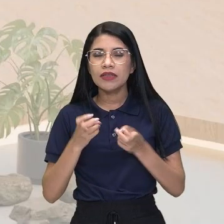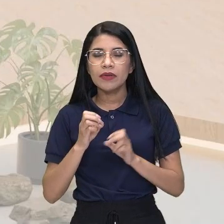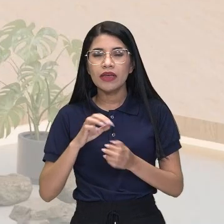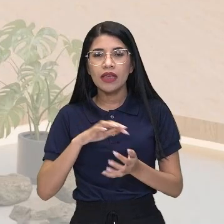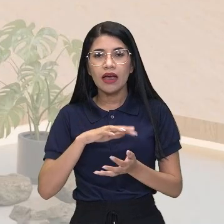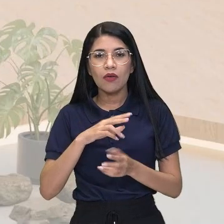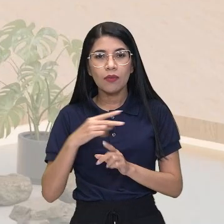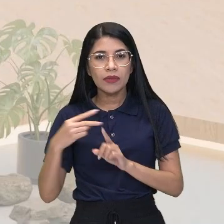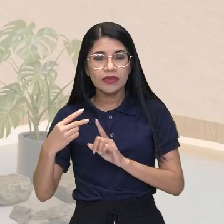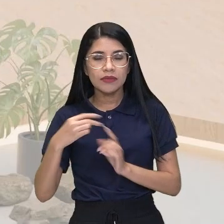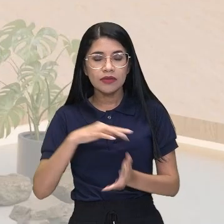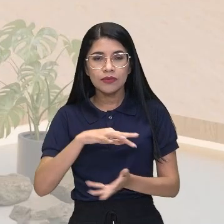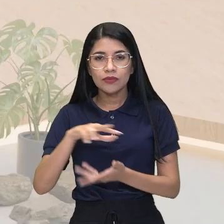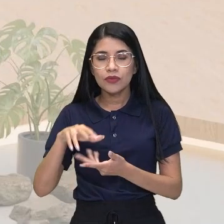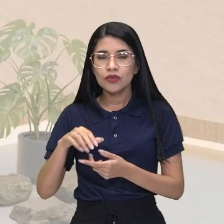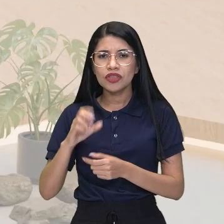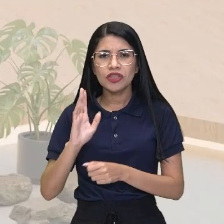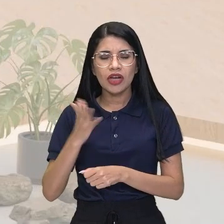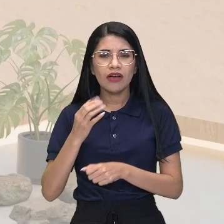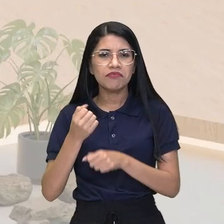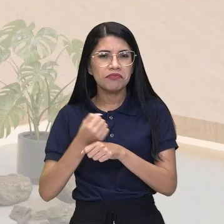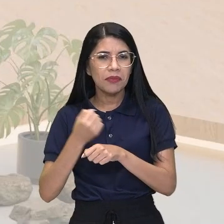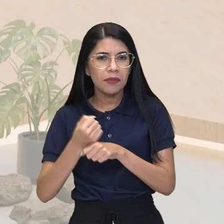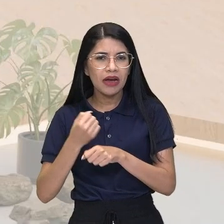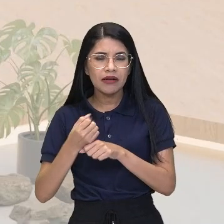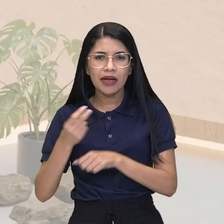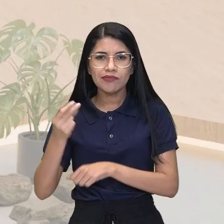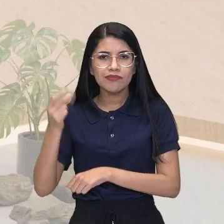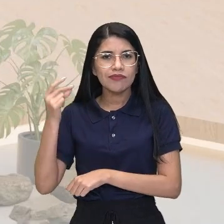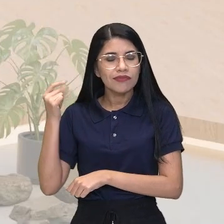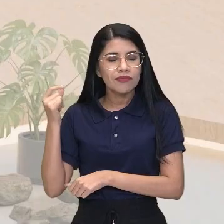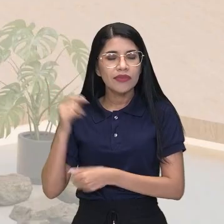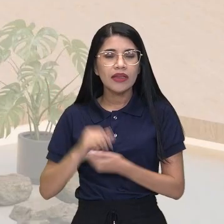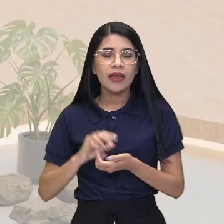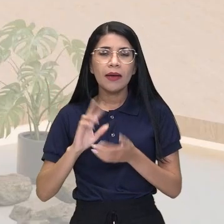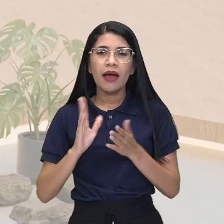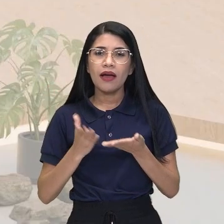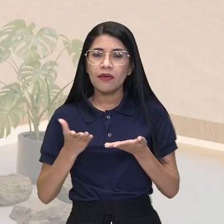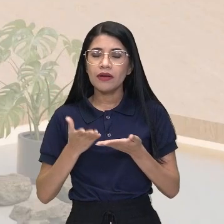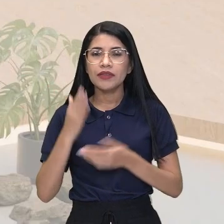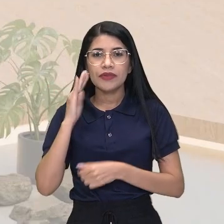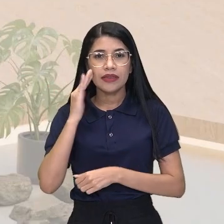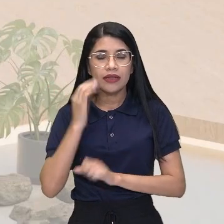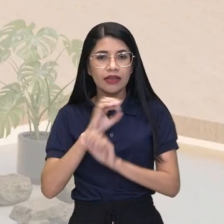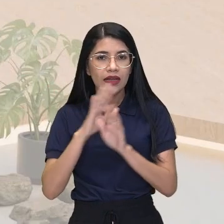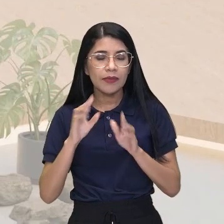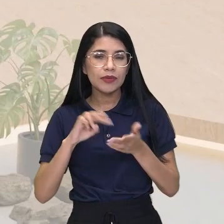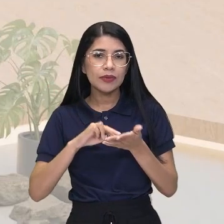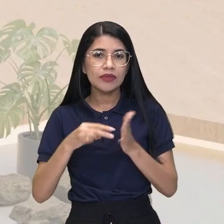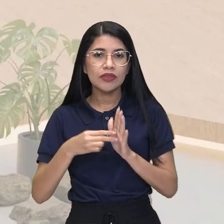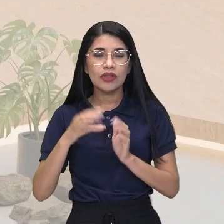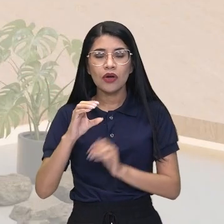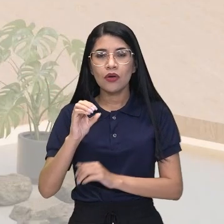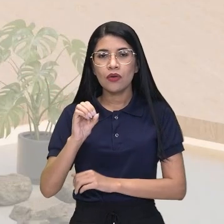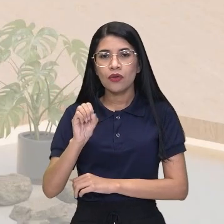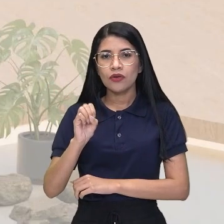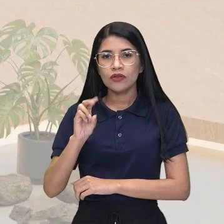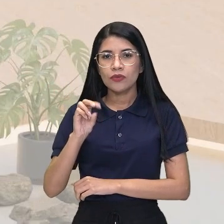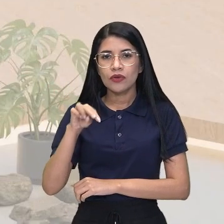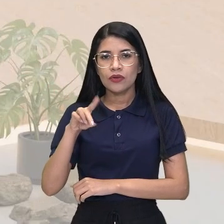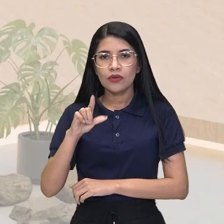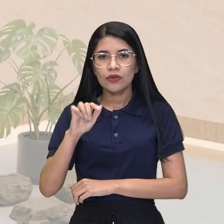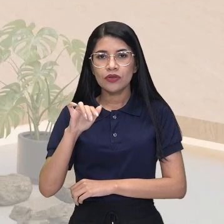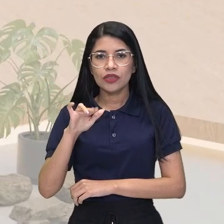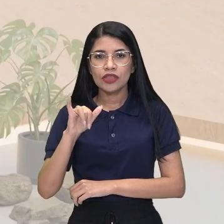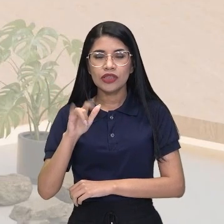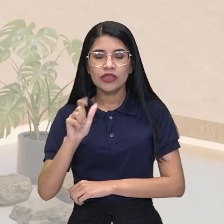né? Exatamente. Agora nós vamos então entender, né, o que é essa cosmologia, né? Então, o que é a cosmologia? A cosmologia é